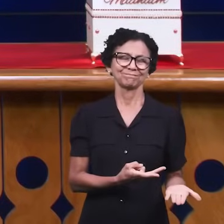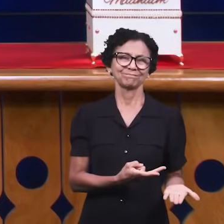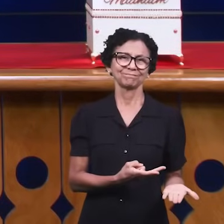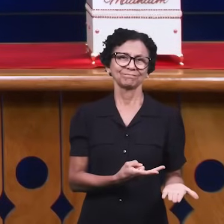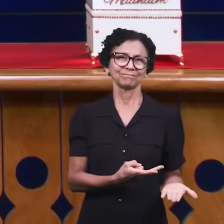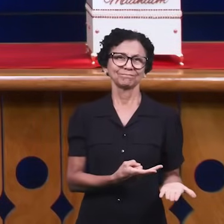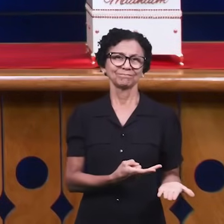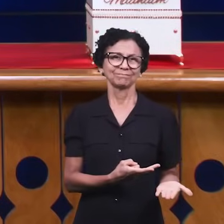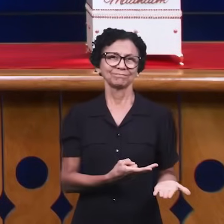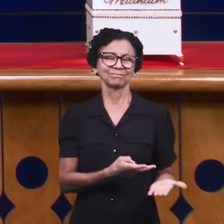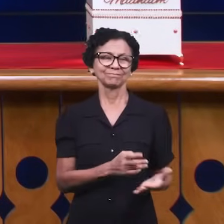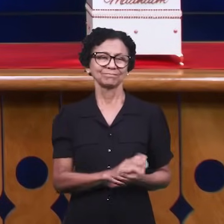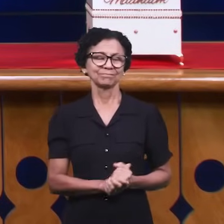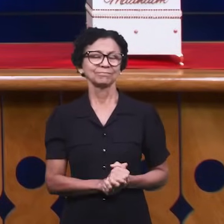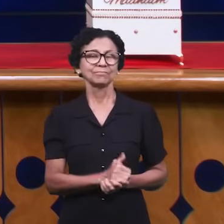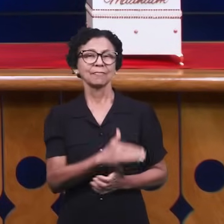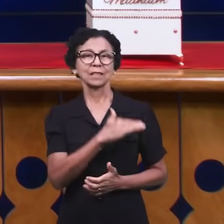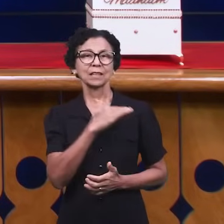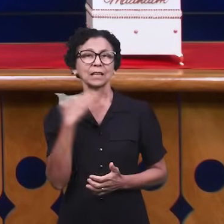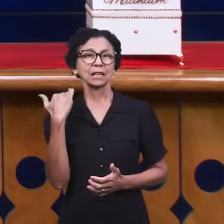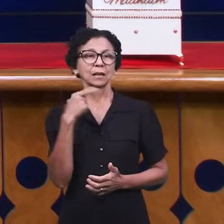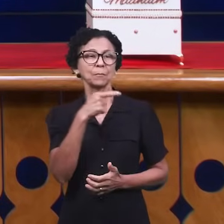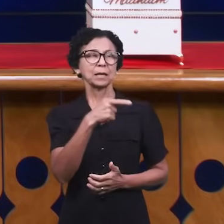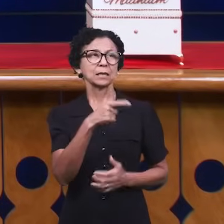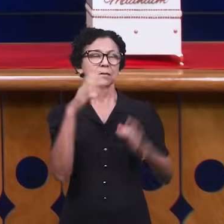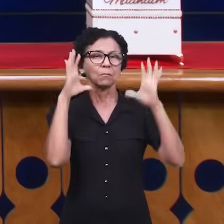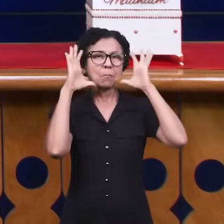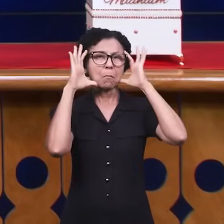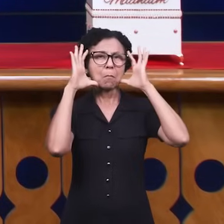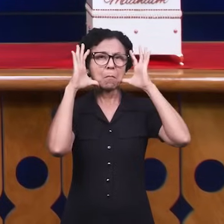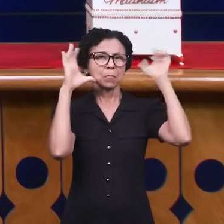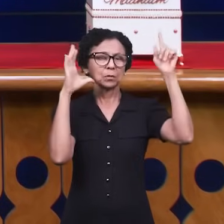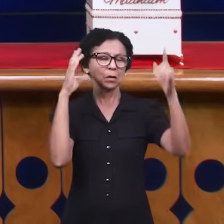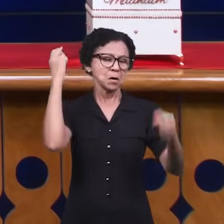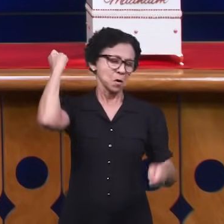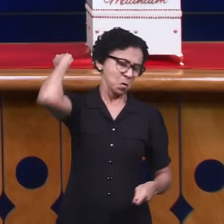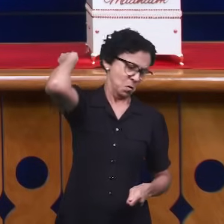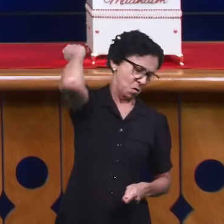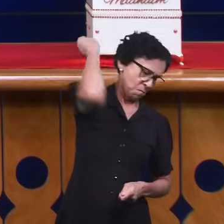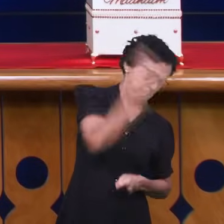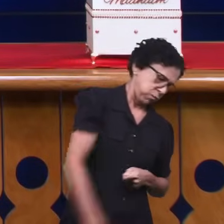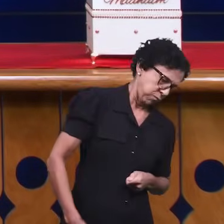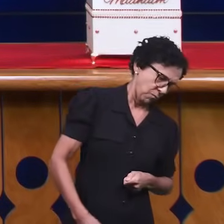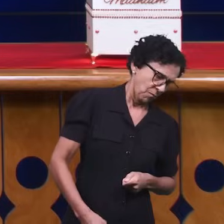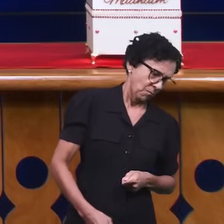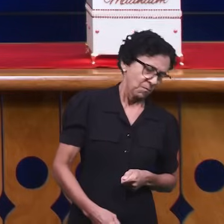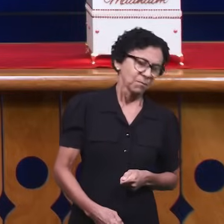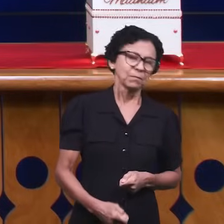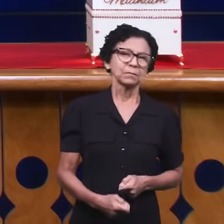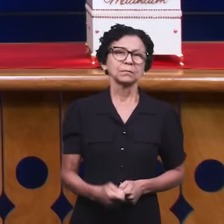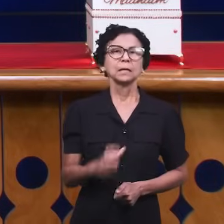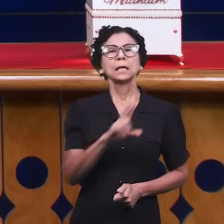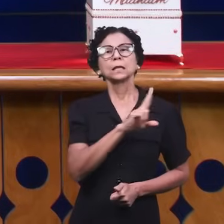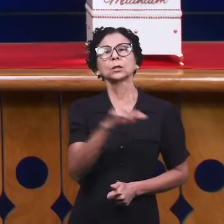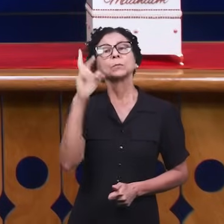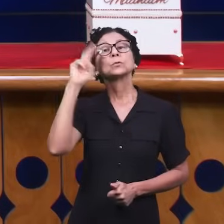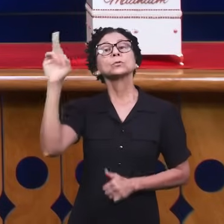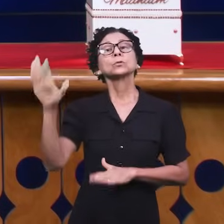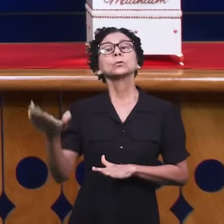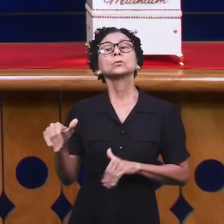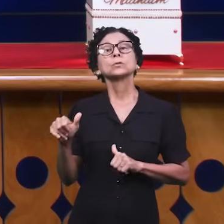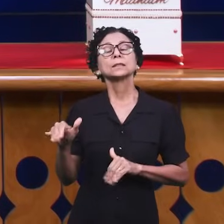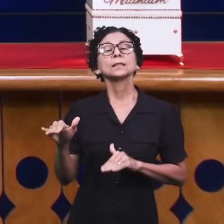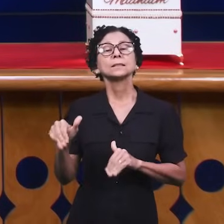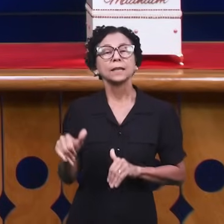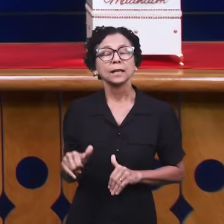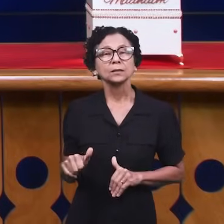Não. O nome do Deus de Israel. O nome do Senhor dos Exércitos. E as nossas vitórias, e a